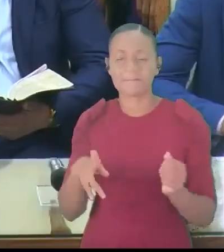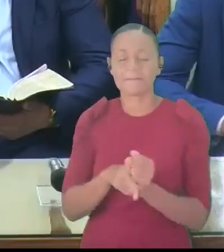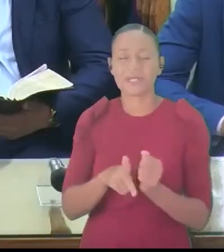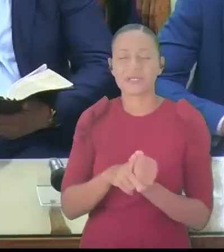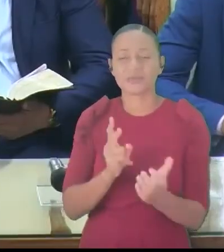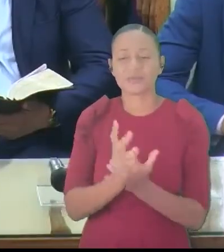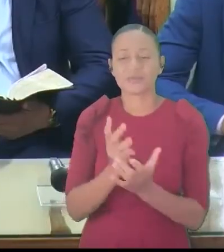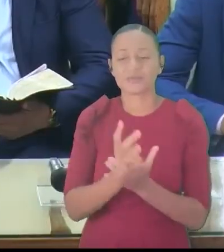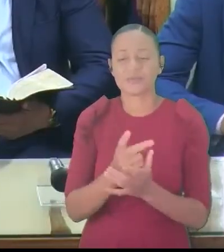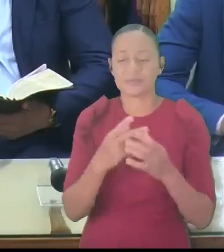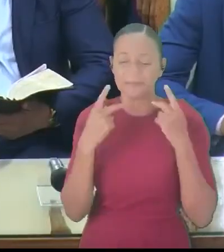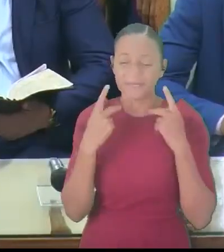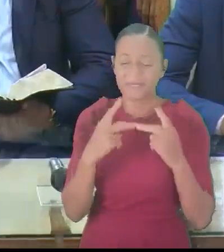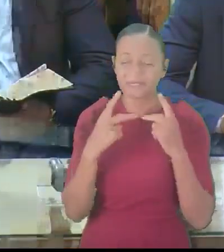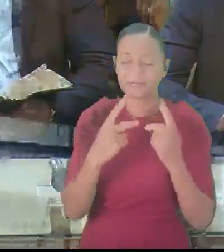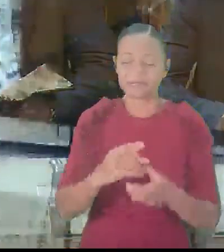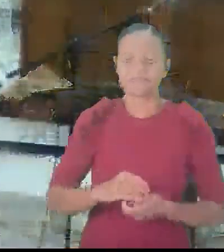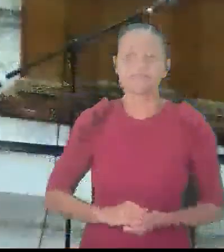pregando.